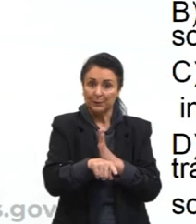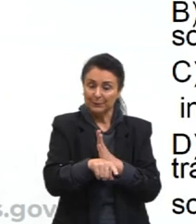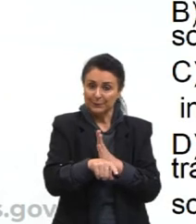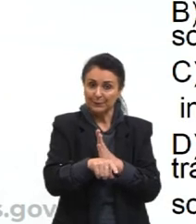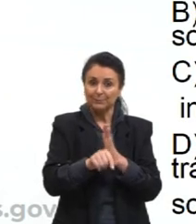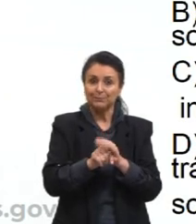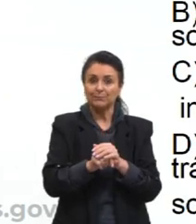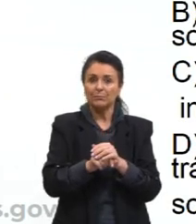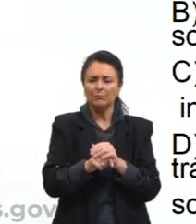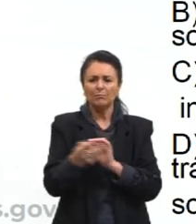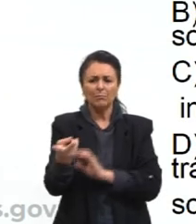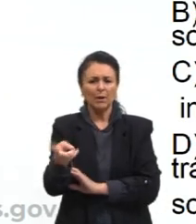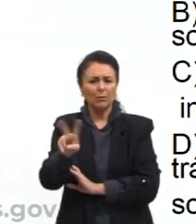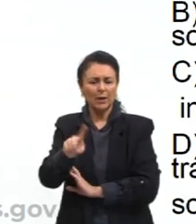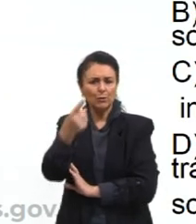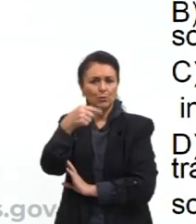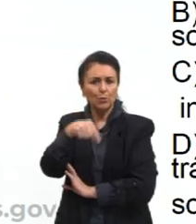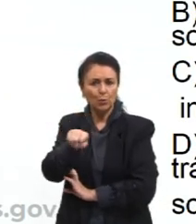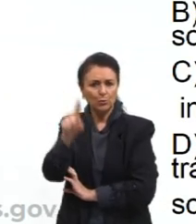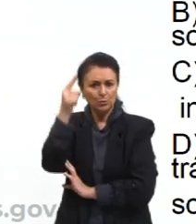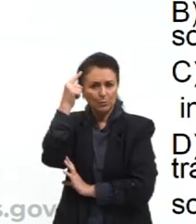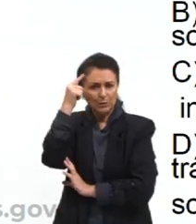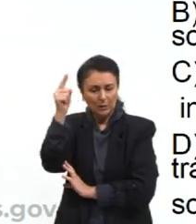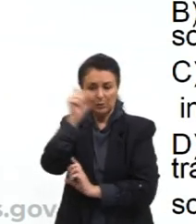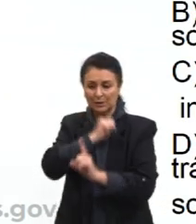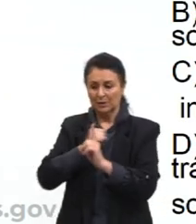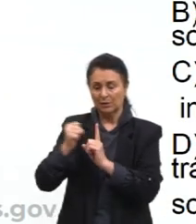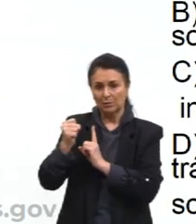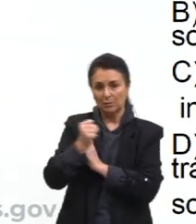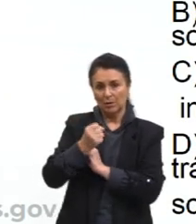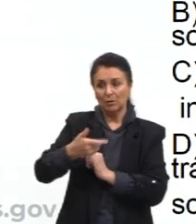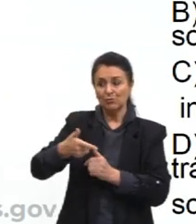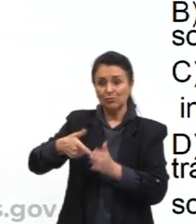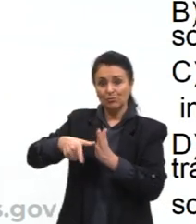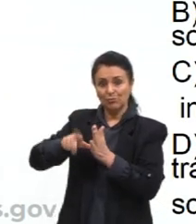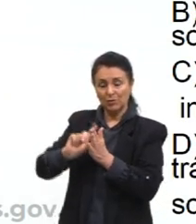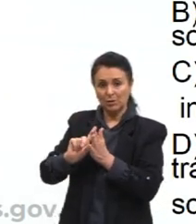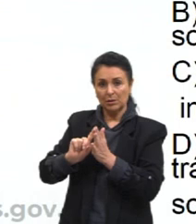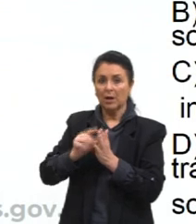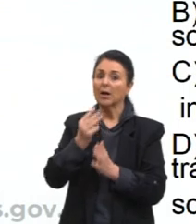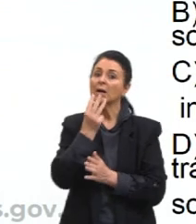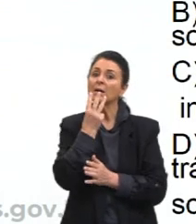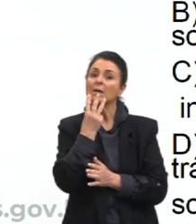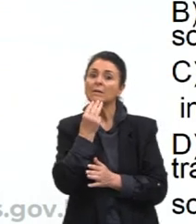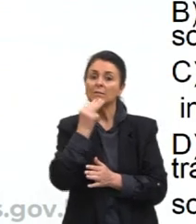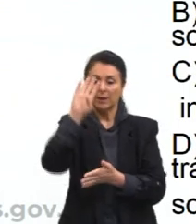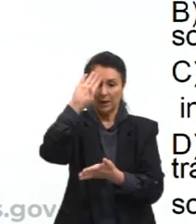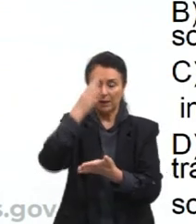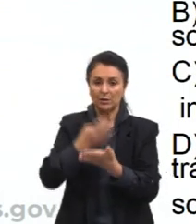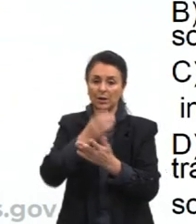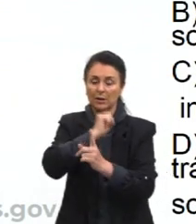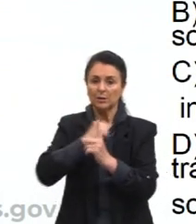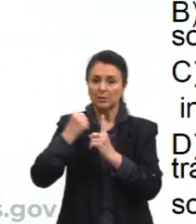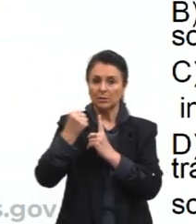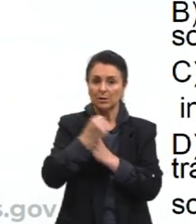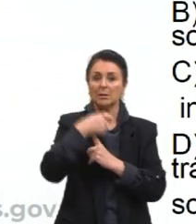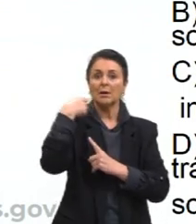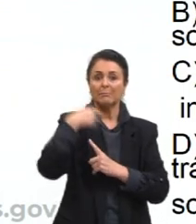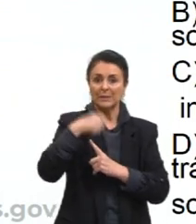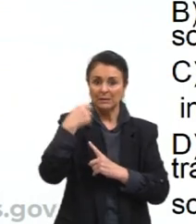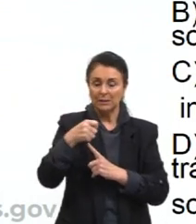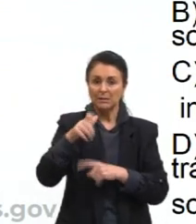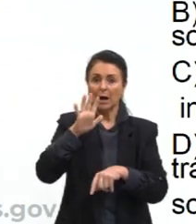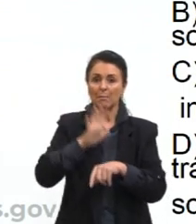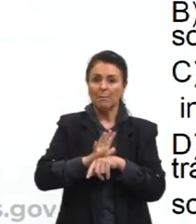ao contrário de outros pensadores sociológicos anteriores ver acredita que a Sociologia deveria se